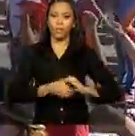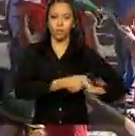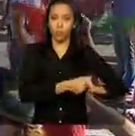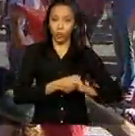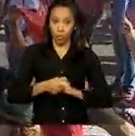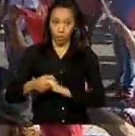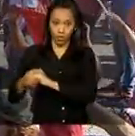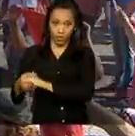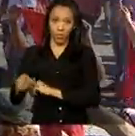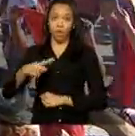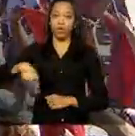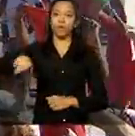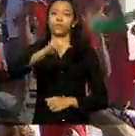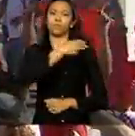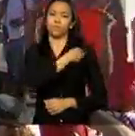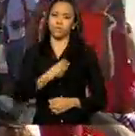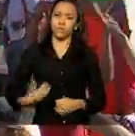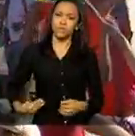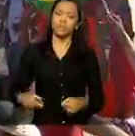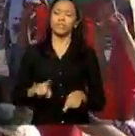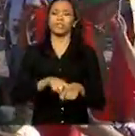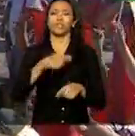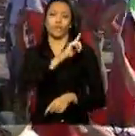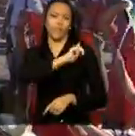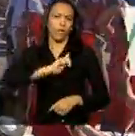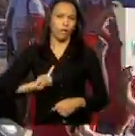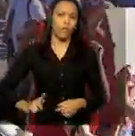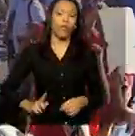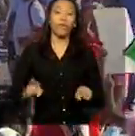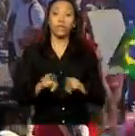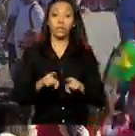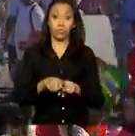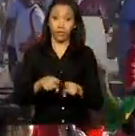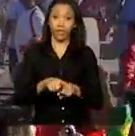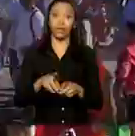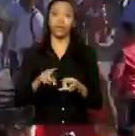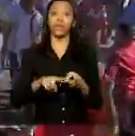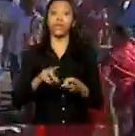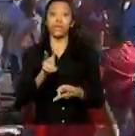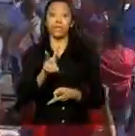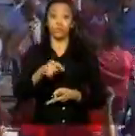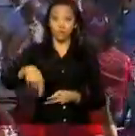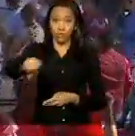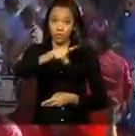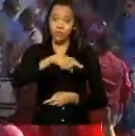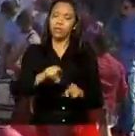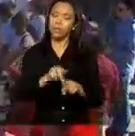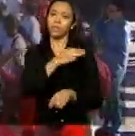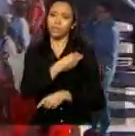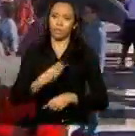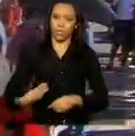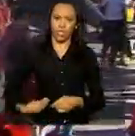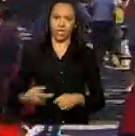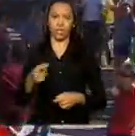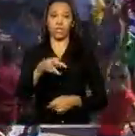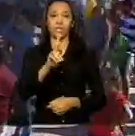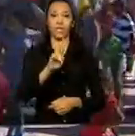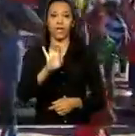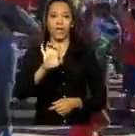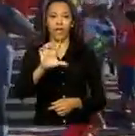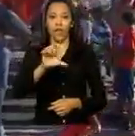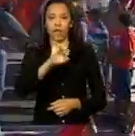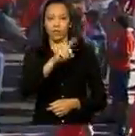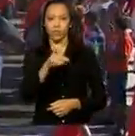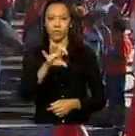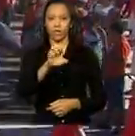Salão Leste do Palácio do Planalto os cumprimentos dos chefes de Estado e de Governo, dos vice-chefes de